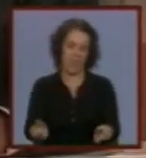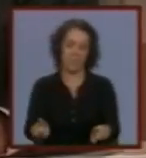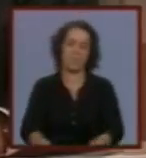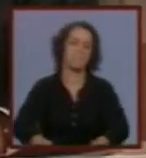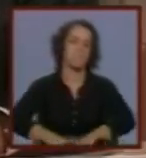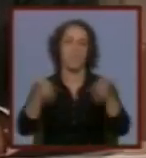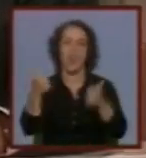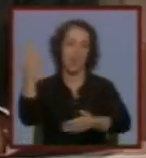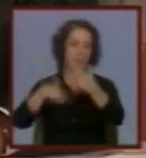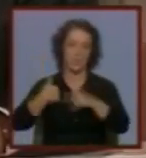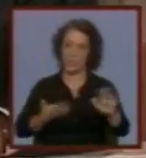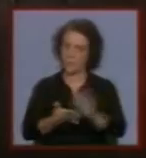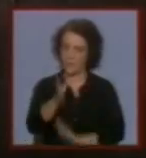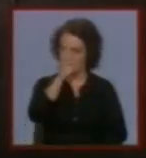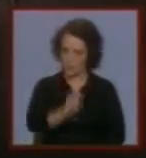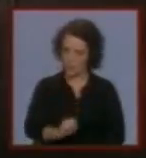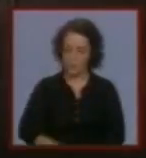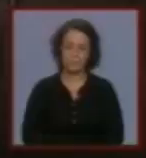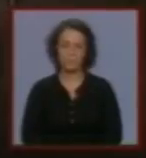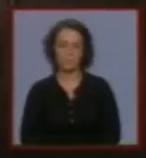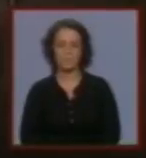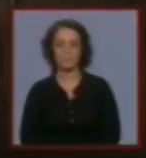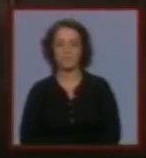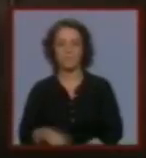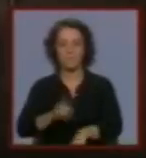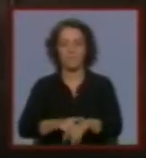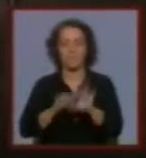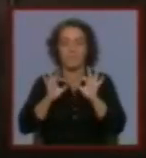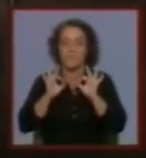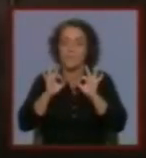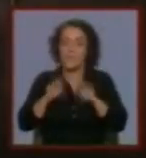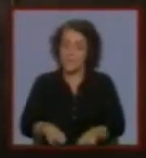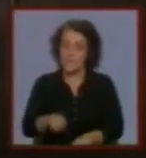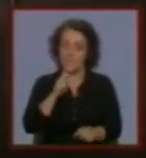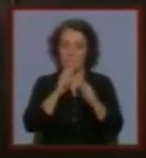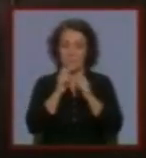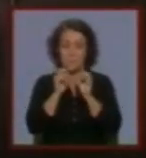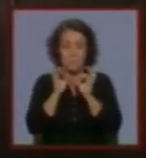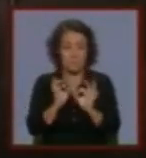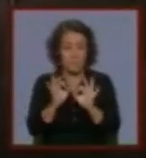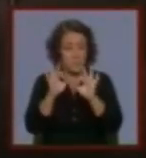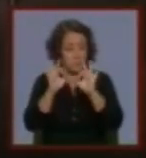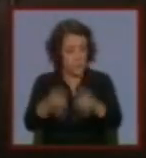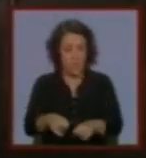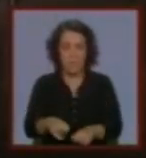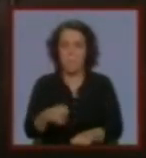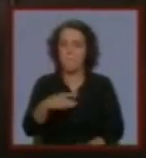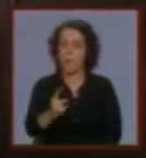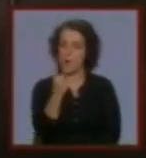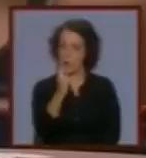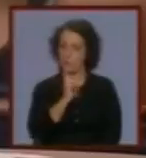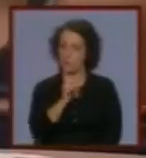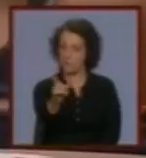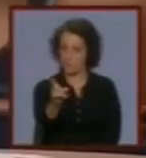diferentes para melhor do que estavam quando eu entrei pelo que estamos com o nosso tempo esgotado a entrevista está mesmo no fim porém tanto a